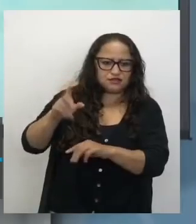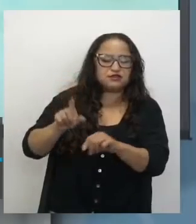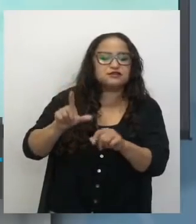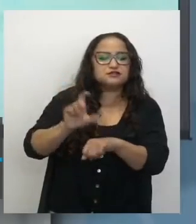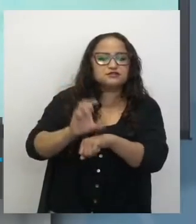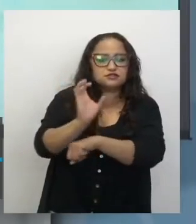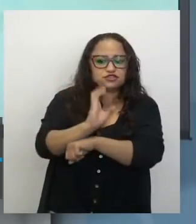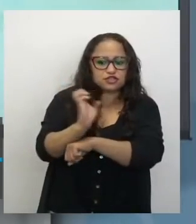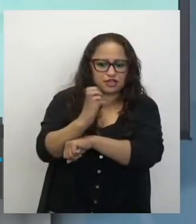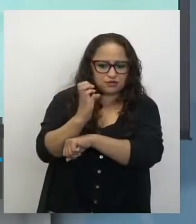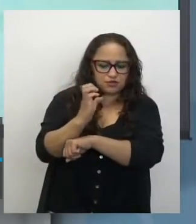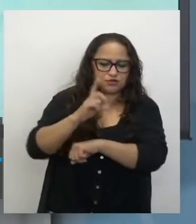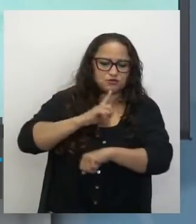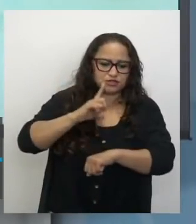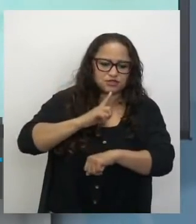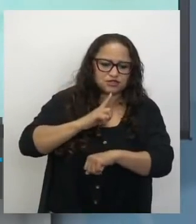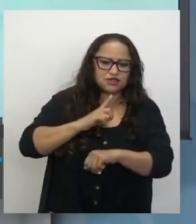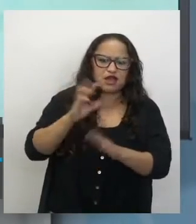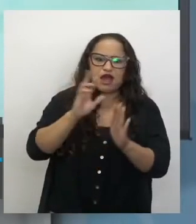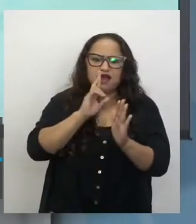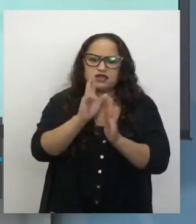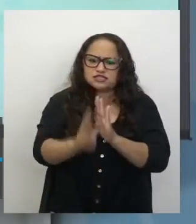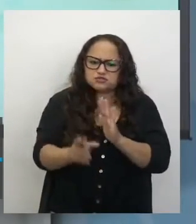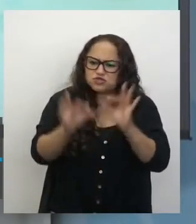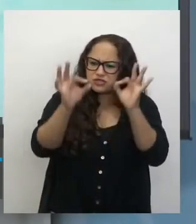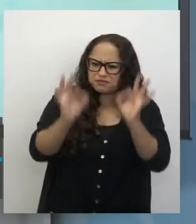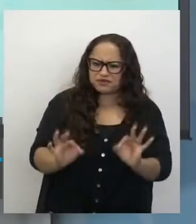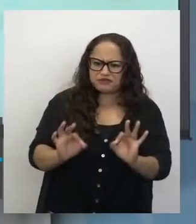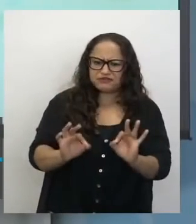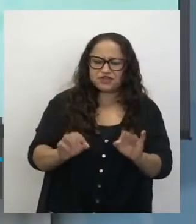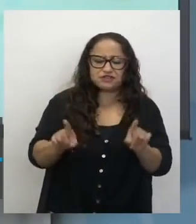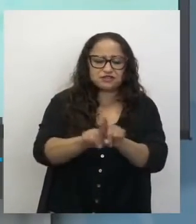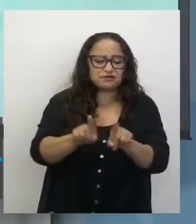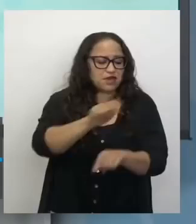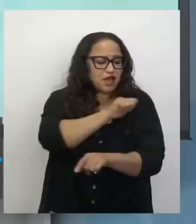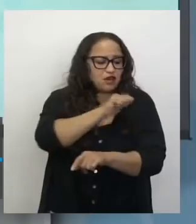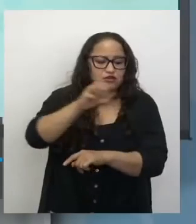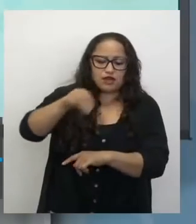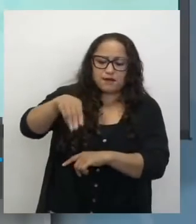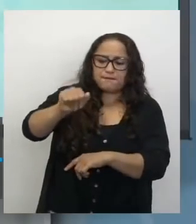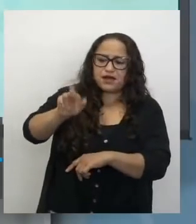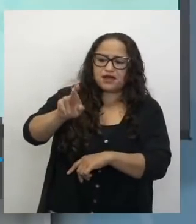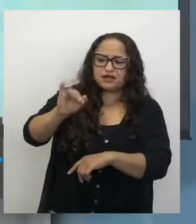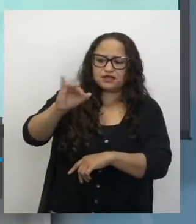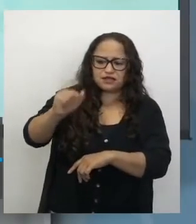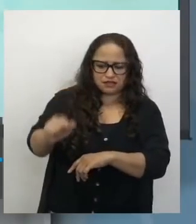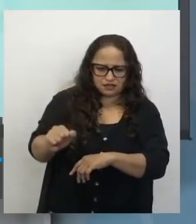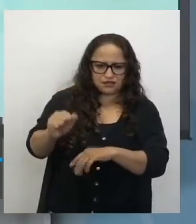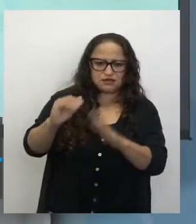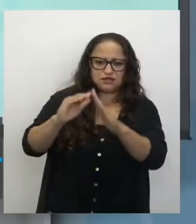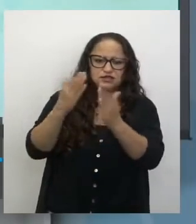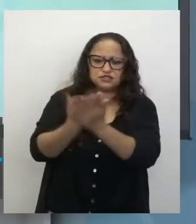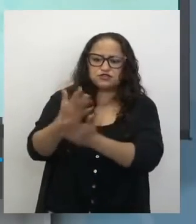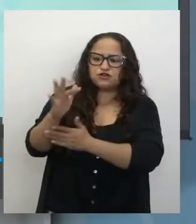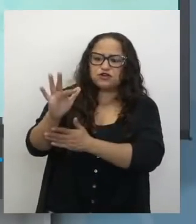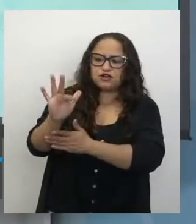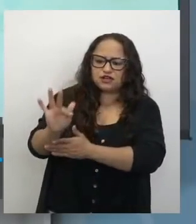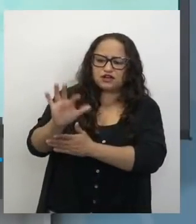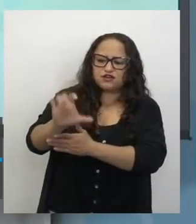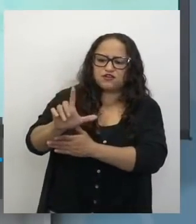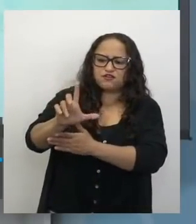resolução perfeita das tarefas dela. Também nós temos a aluna Maria, da escola Professor